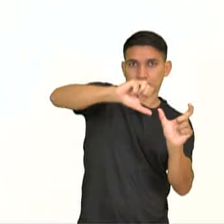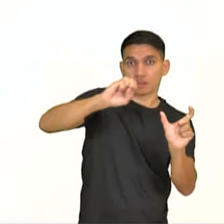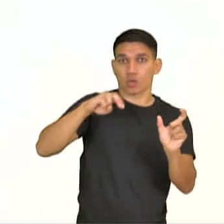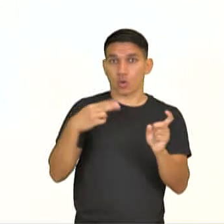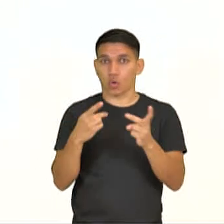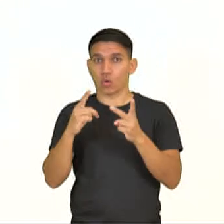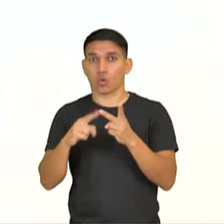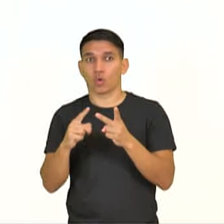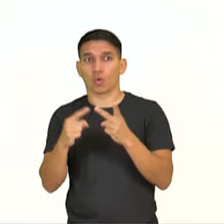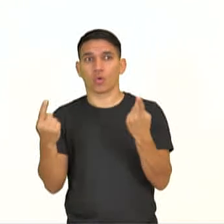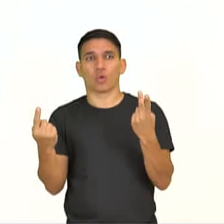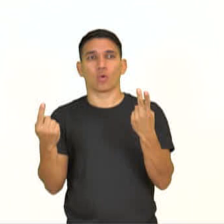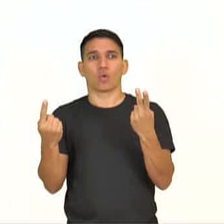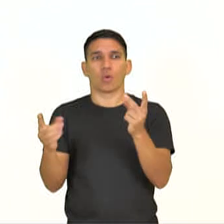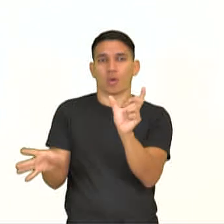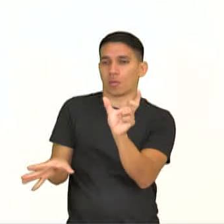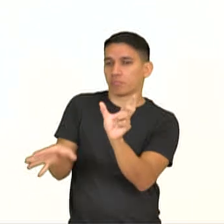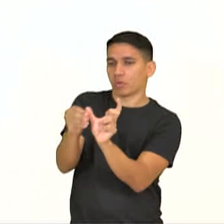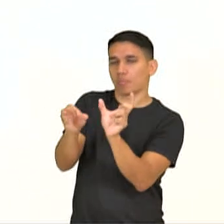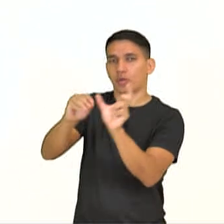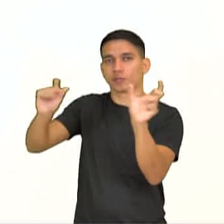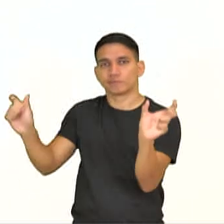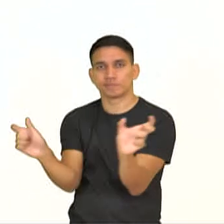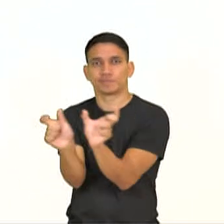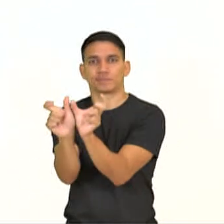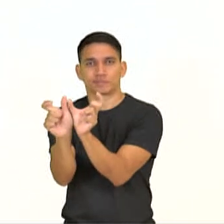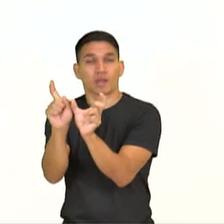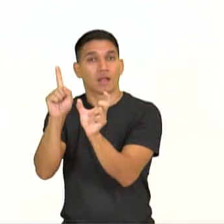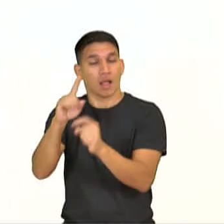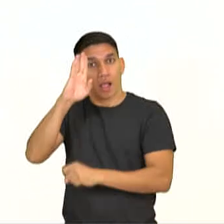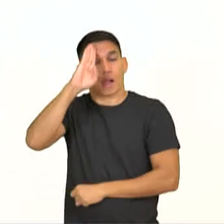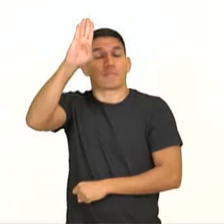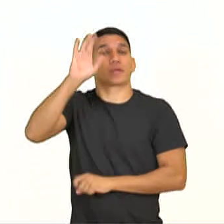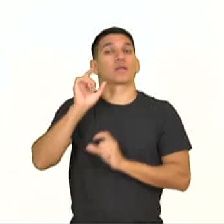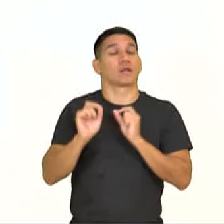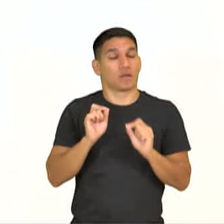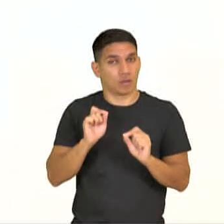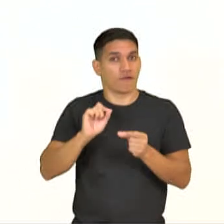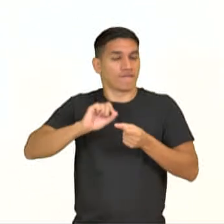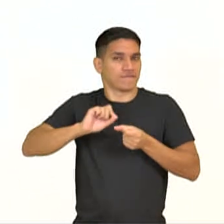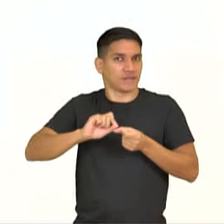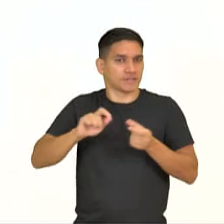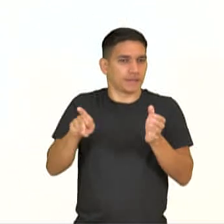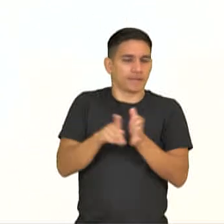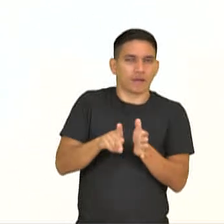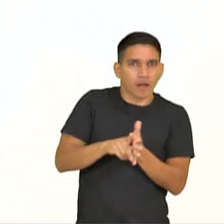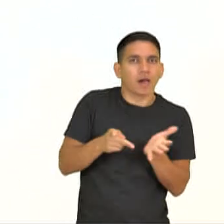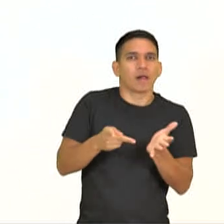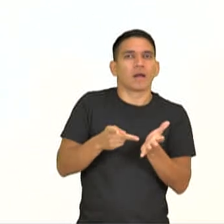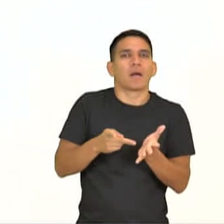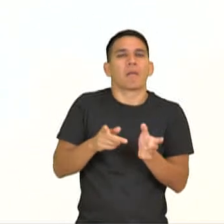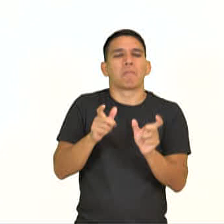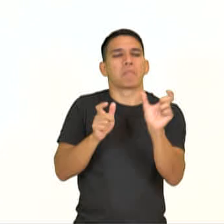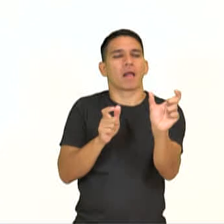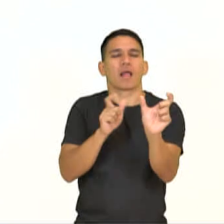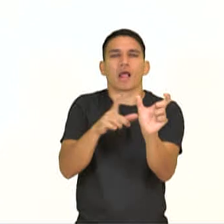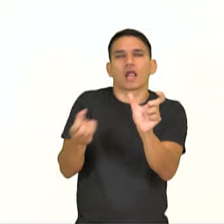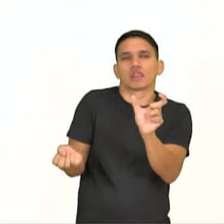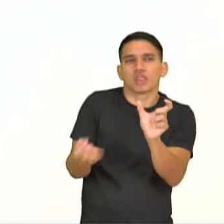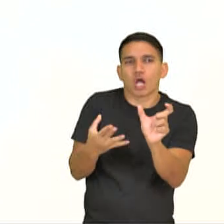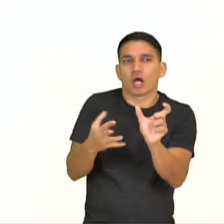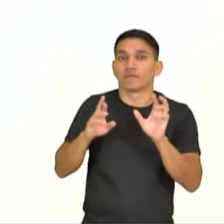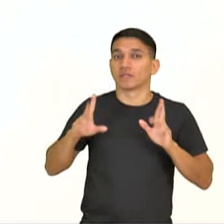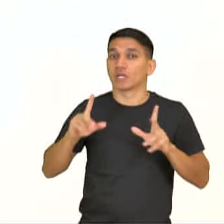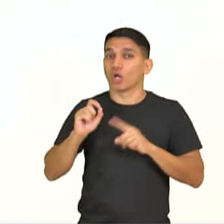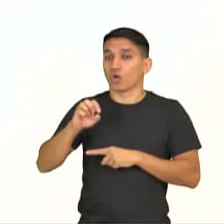por composição, né? Essas são as principais possibilidades de formar palavras novas, com exceção, lógico, dos